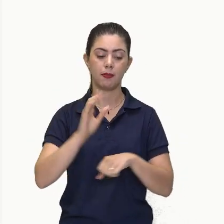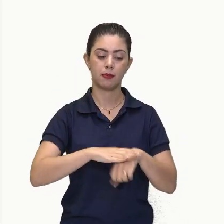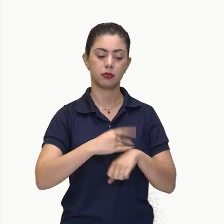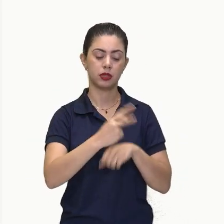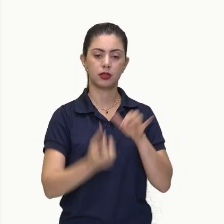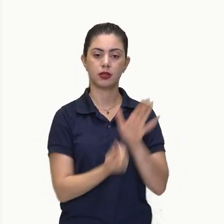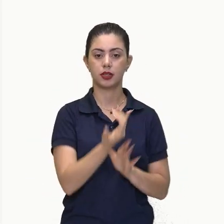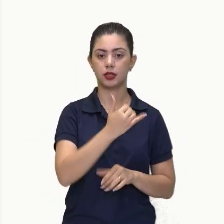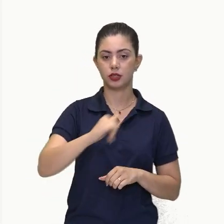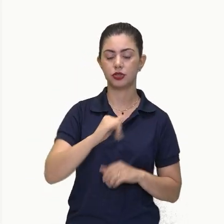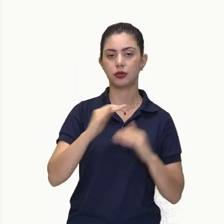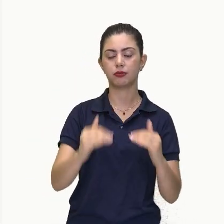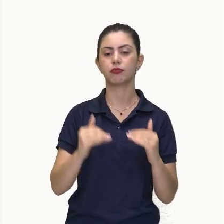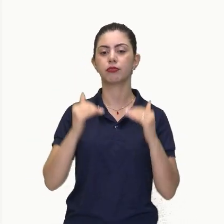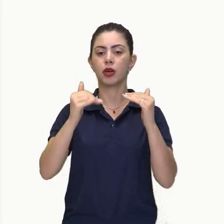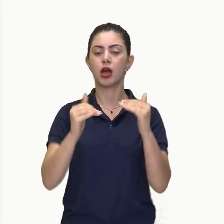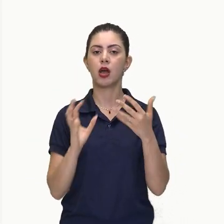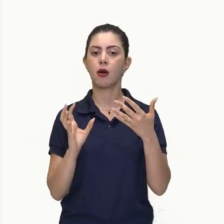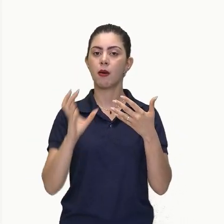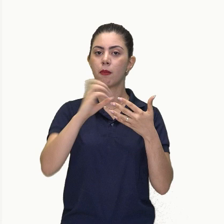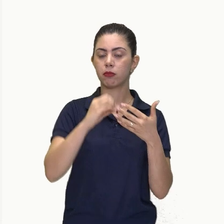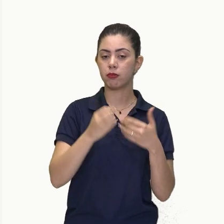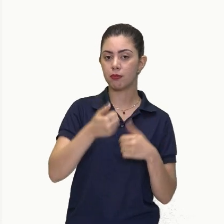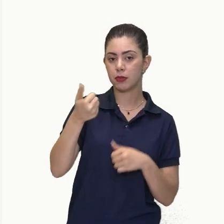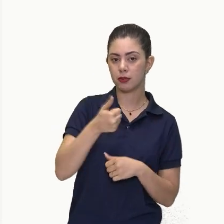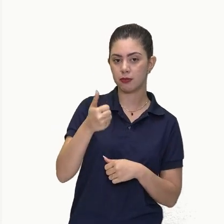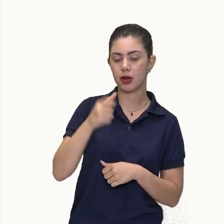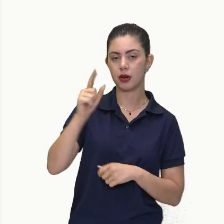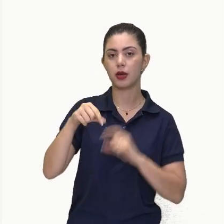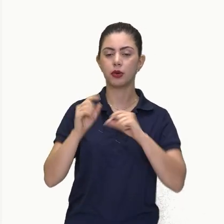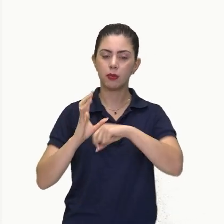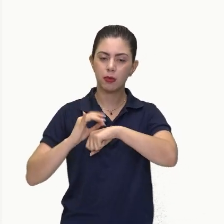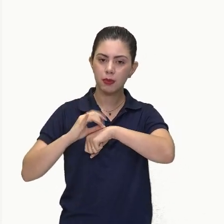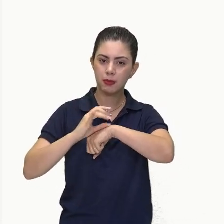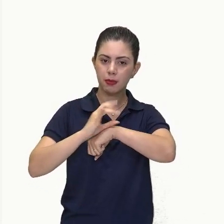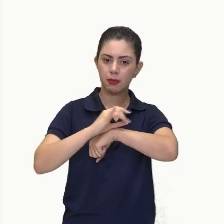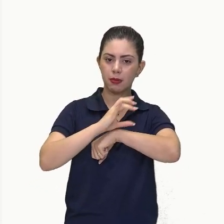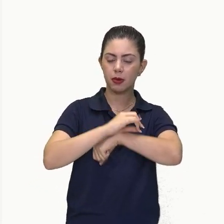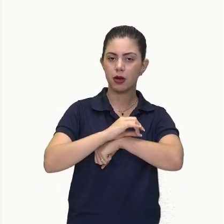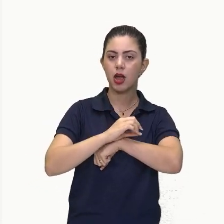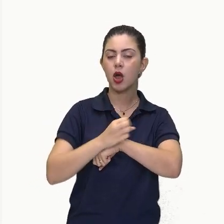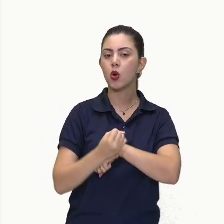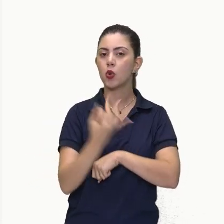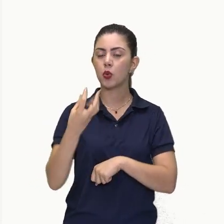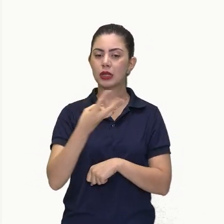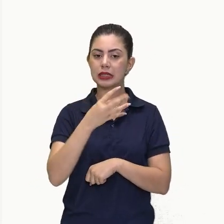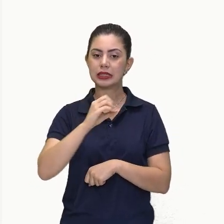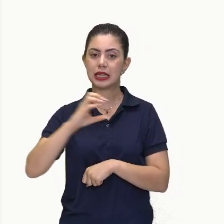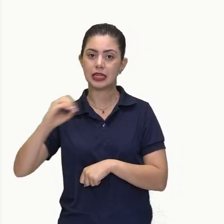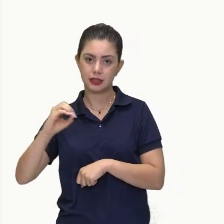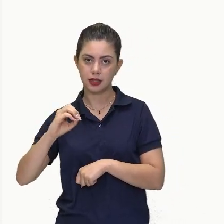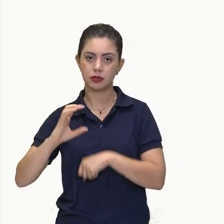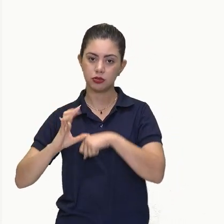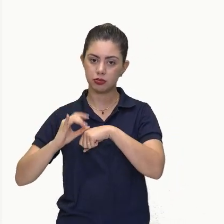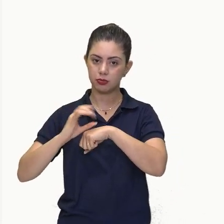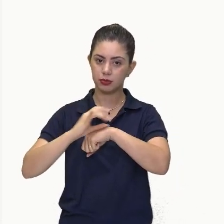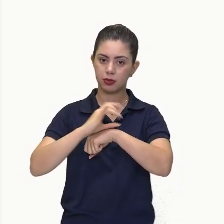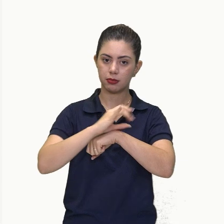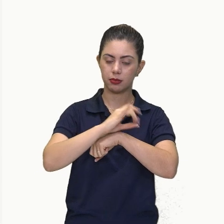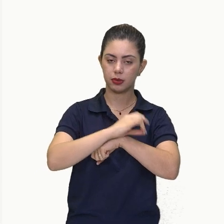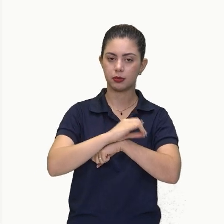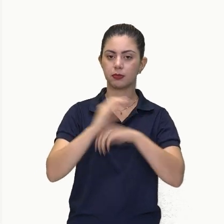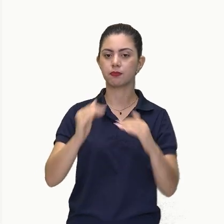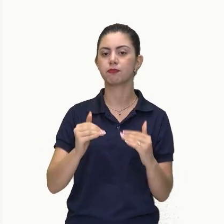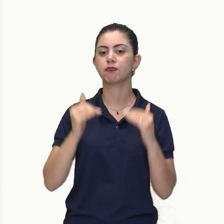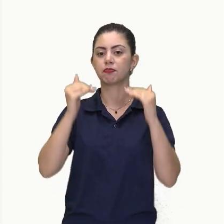são representados aqui pelos gafanhotos. A gente observa a quantidade aqui de gafanhoto, ó, de 300 gafanhotos. E